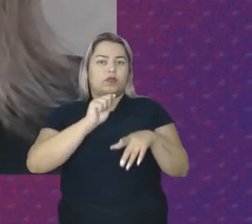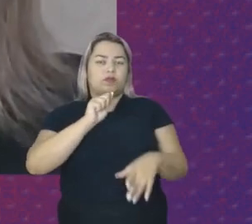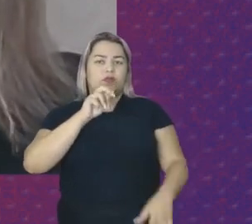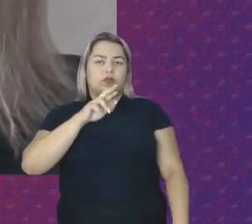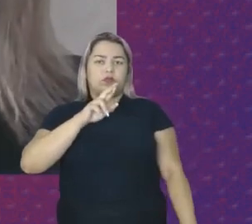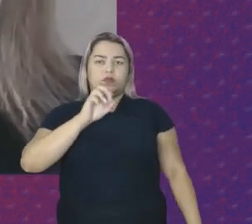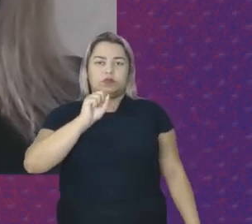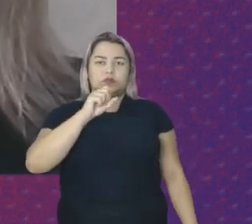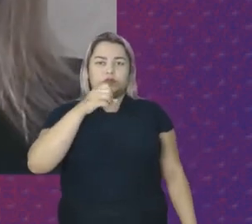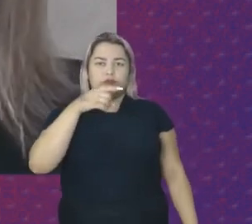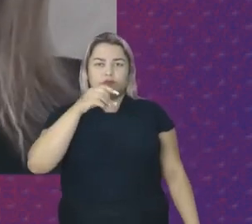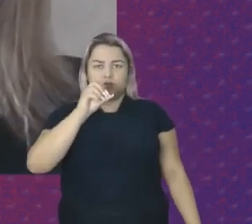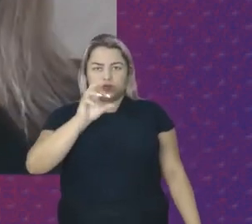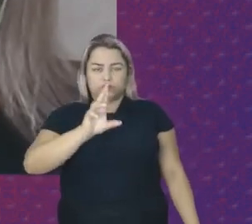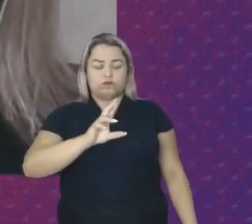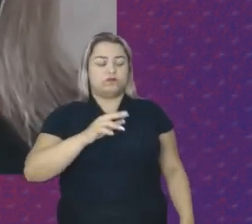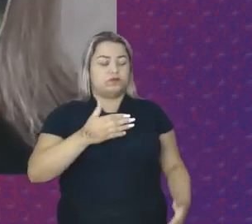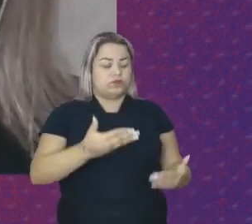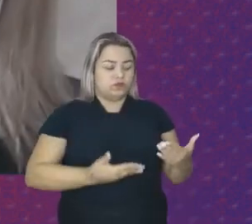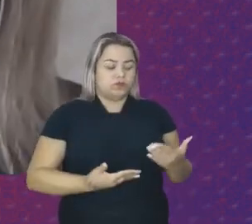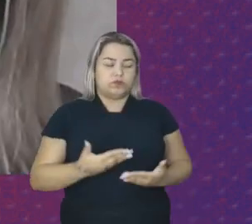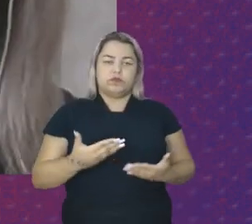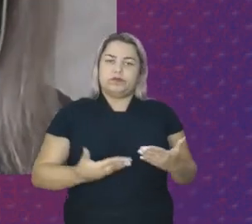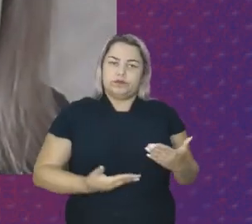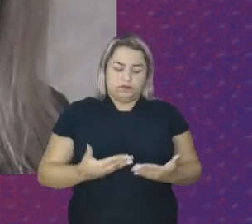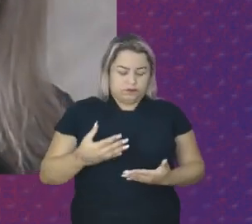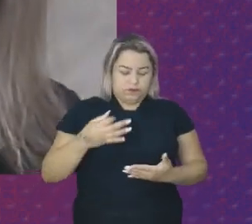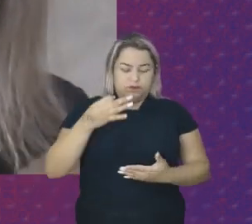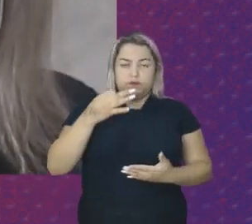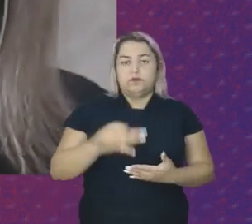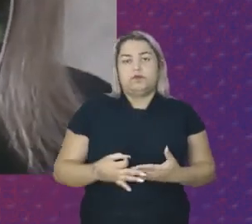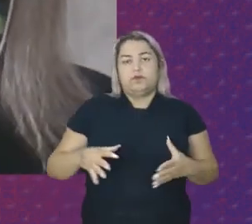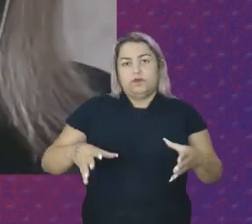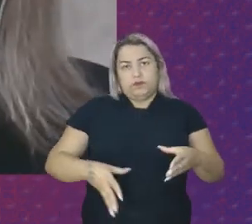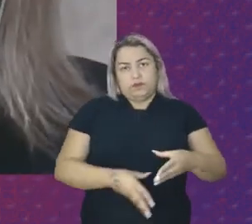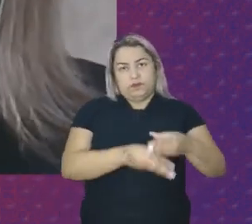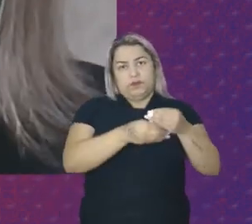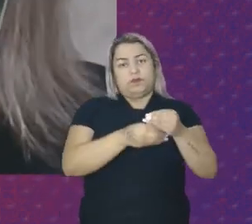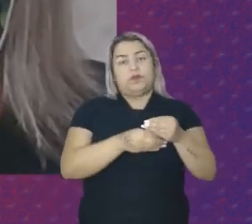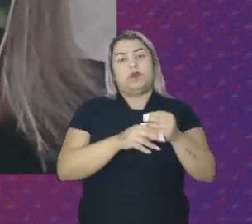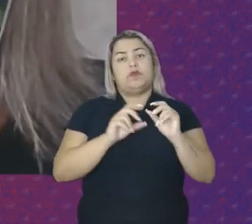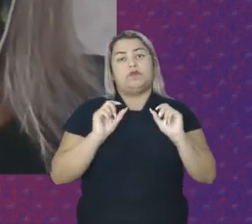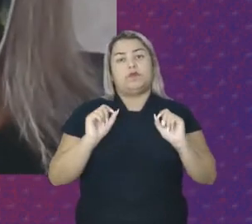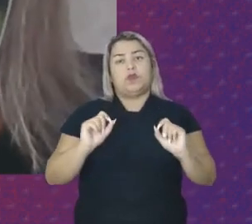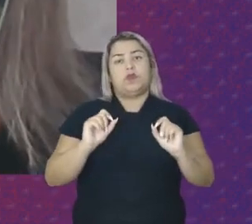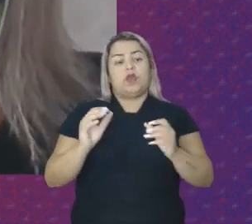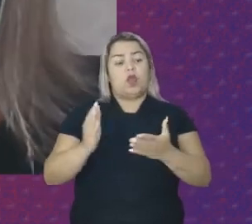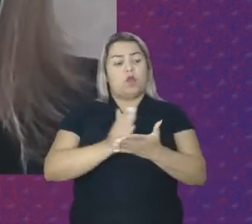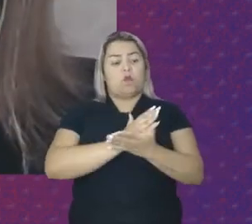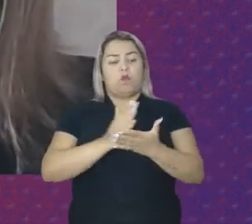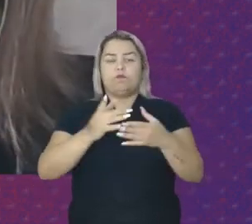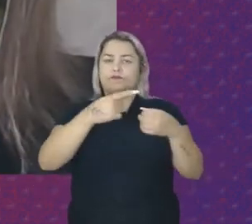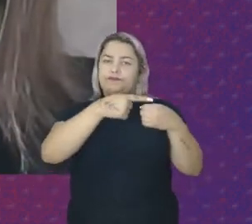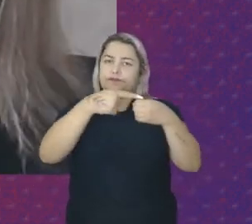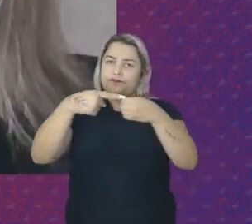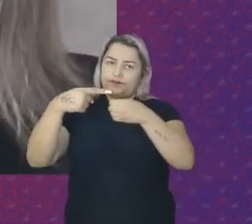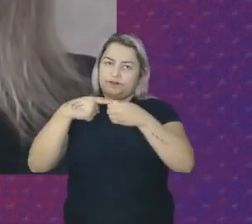era importante que serviços específicos fossem instalados. A partir de então, em algumas